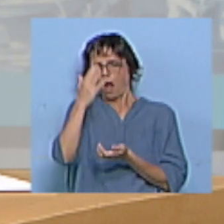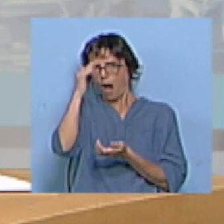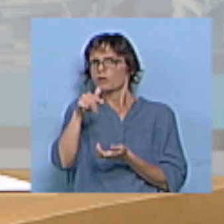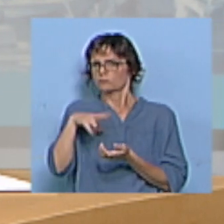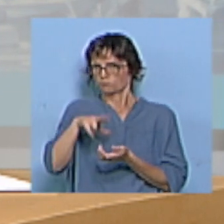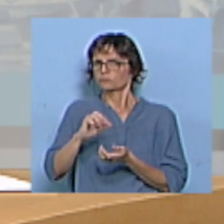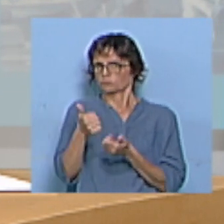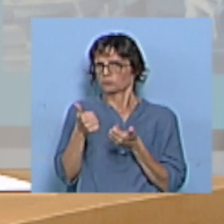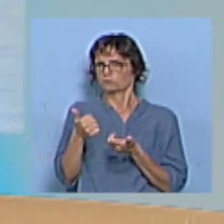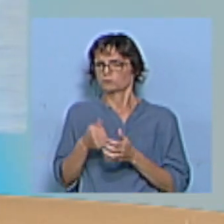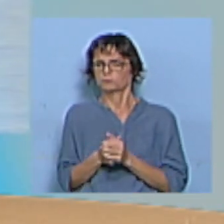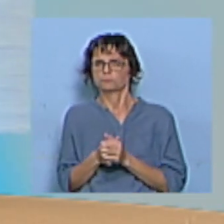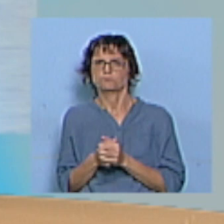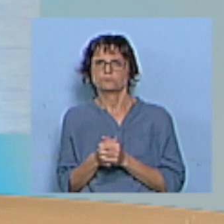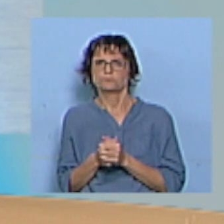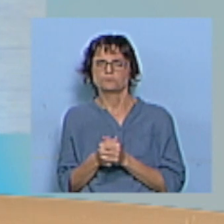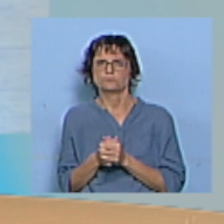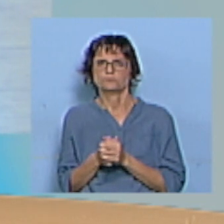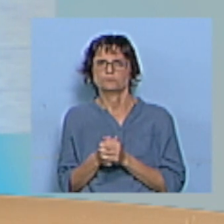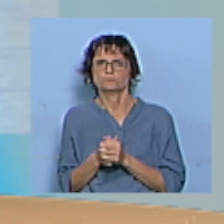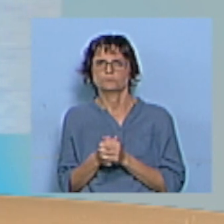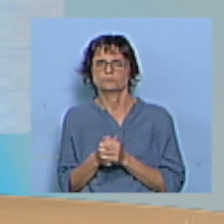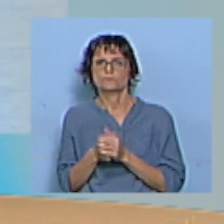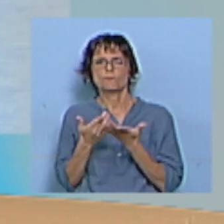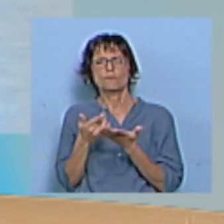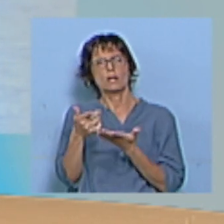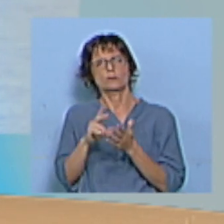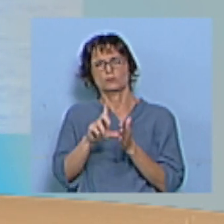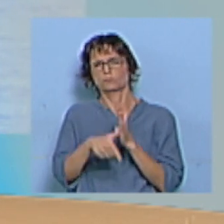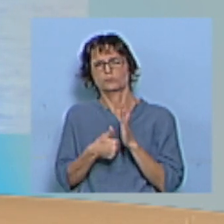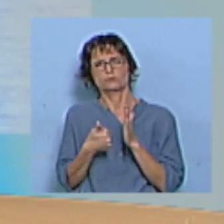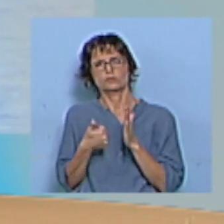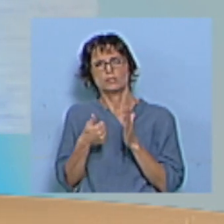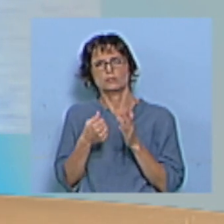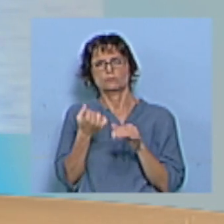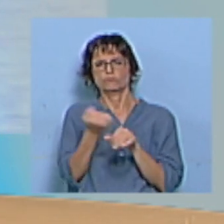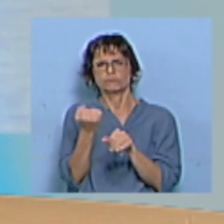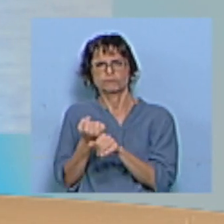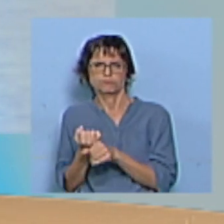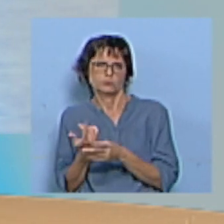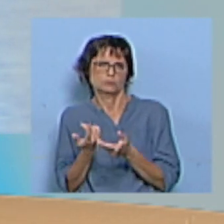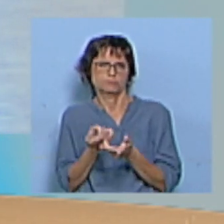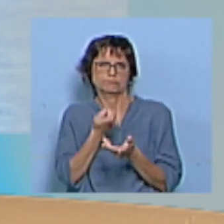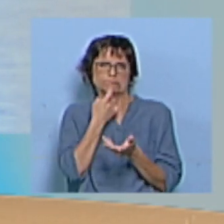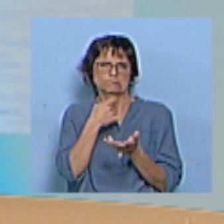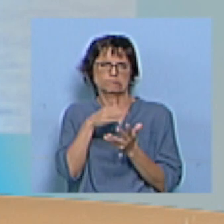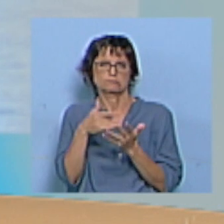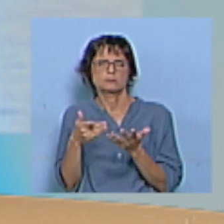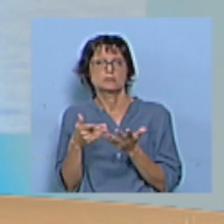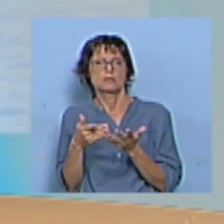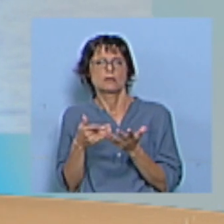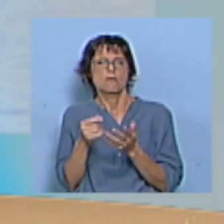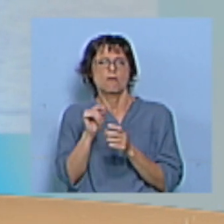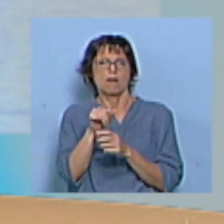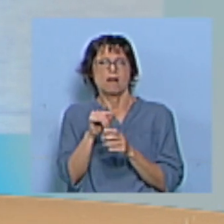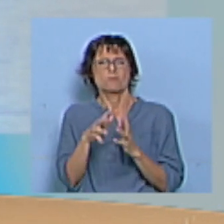mal. E não vamos falar dos projetos e das obras do betão, onde enfim,